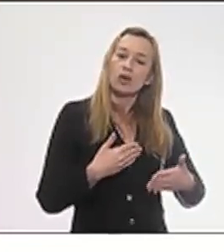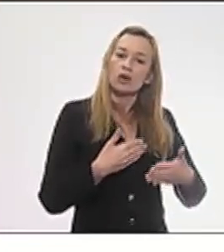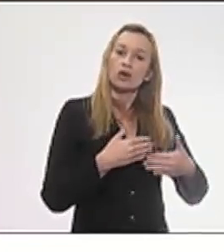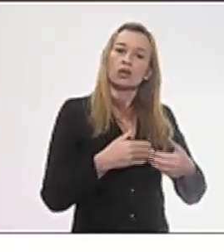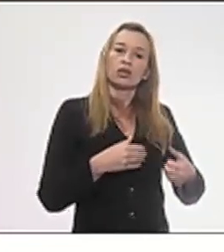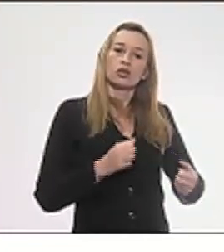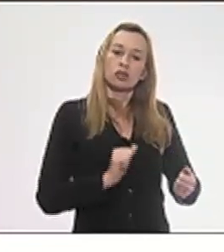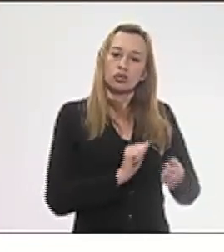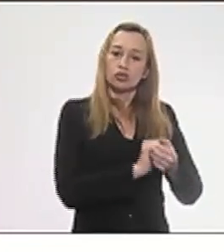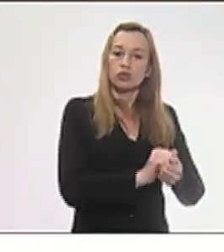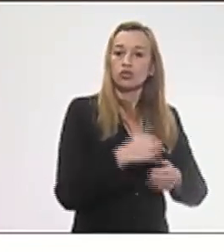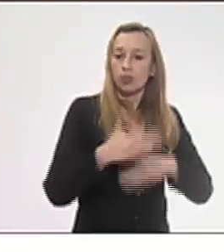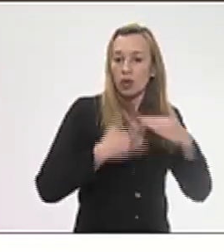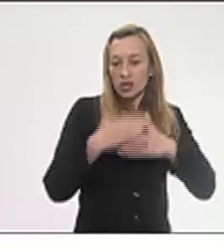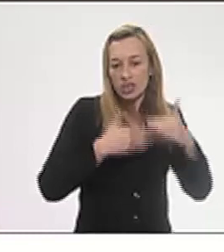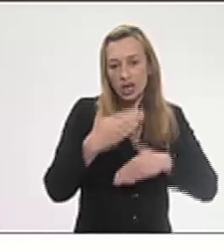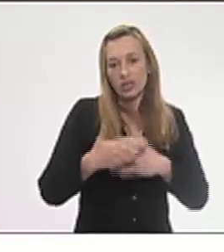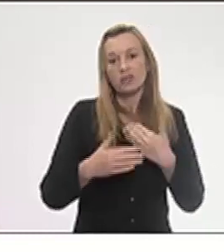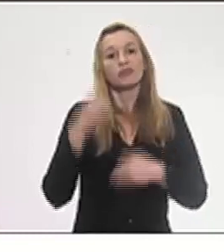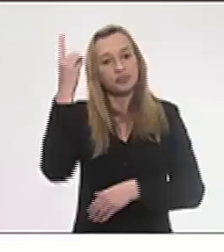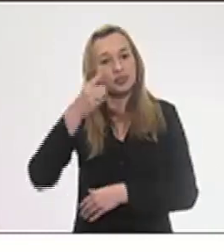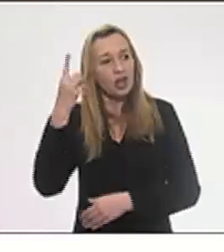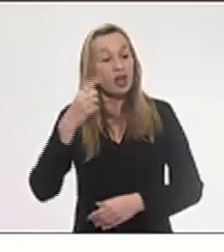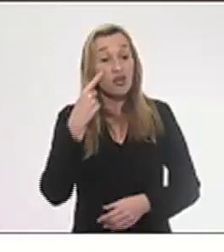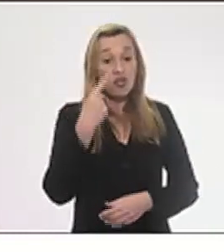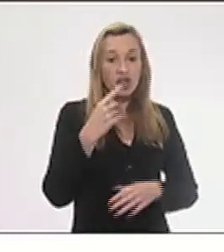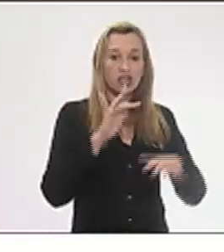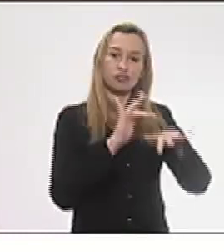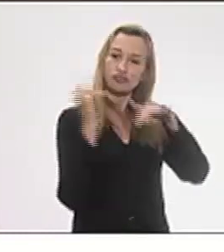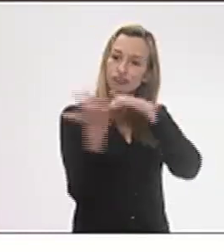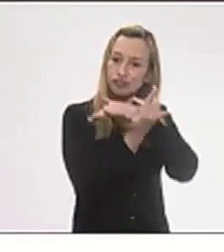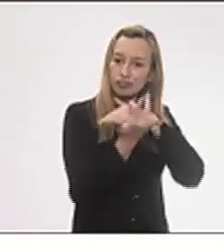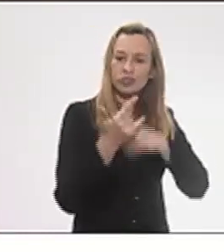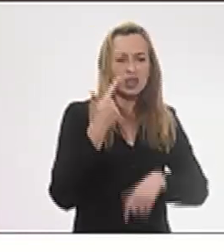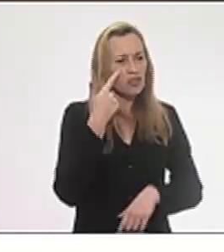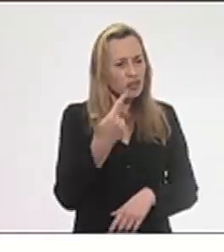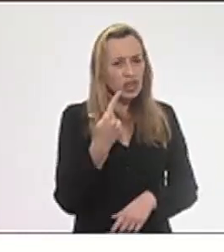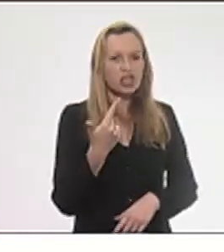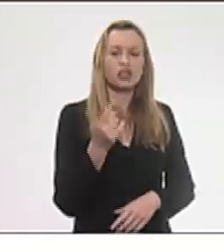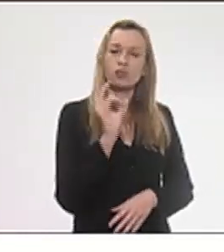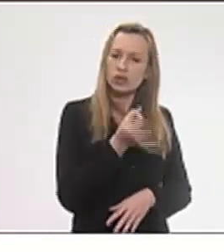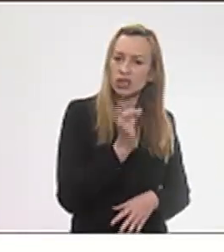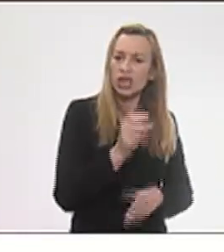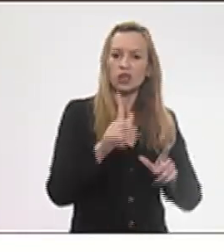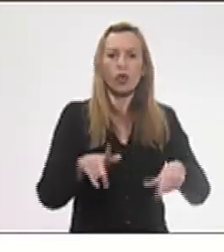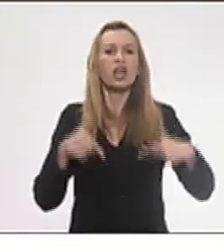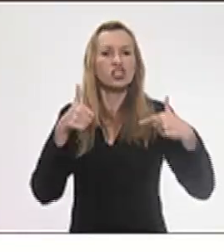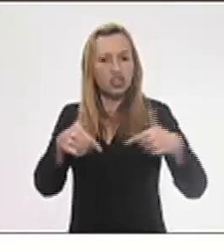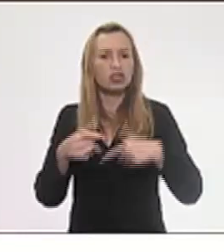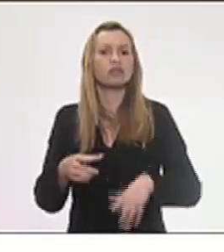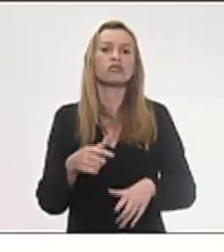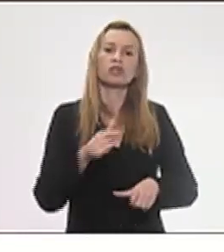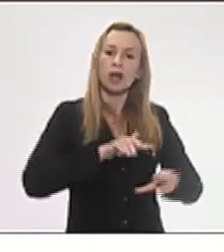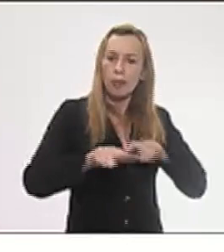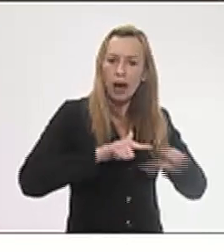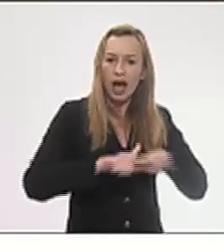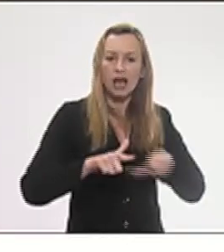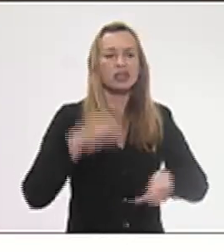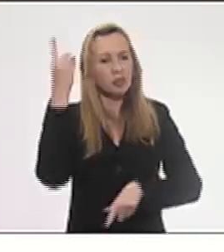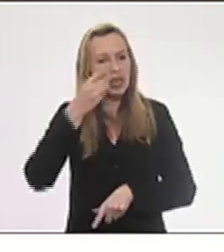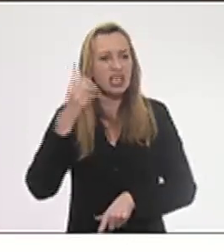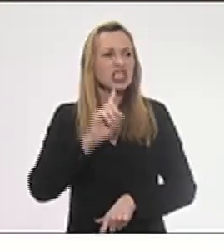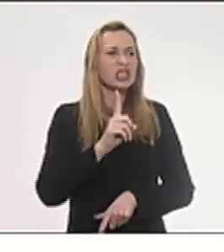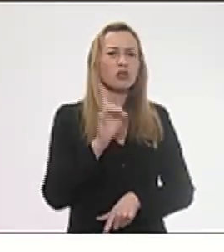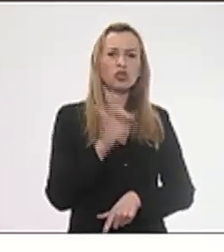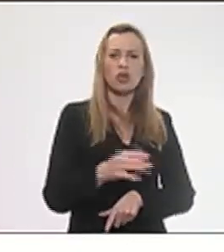trabalho dos deputados acompanhem as redes sociais, venham ver de fato a sua atuação parlamentar, não só aqui dentro